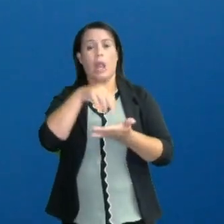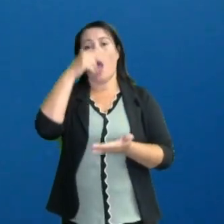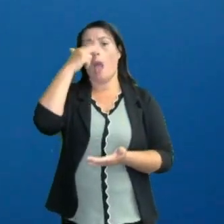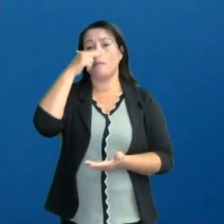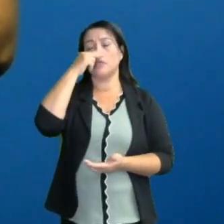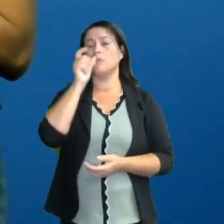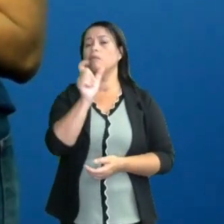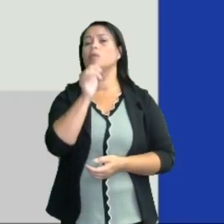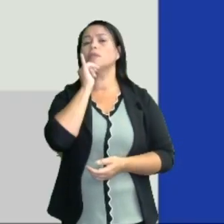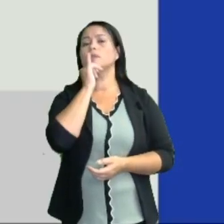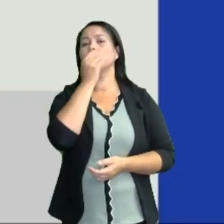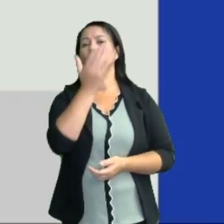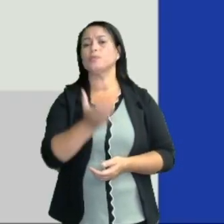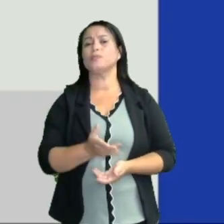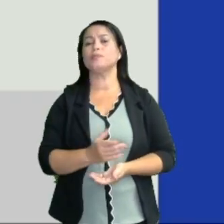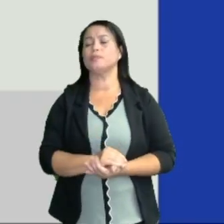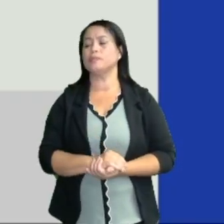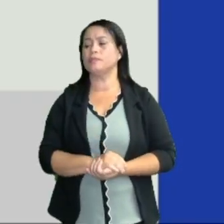aqui os exemplos.